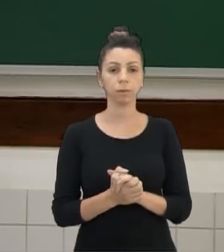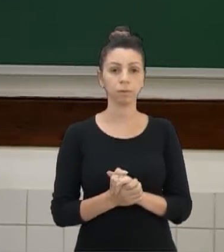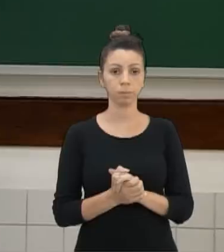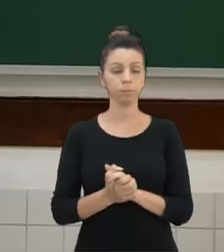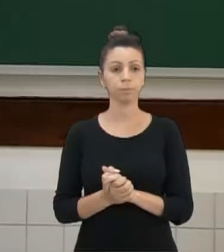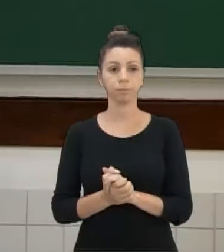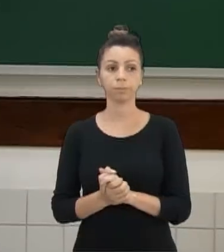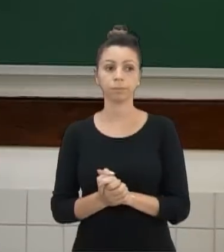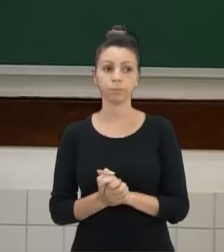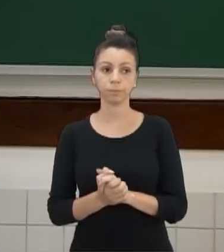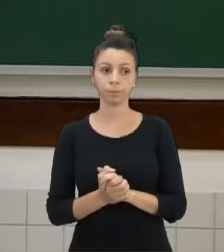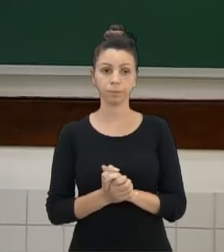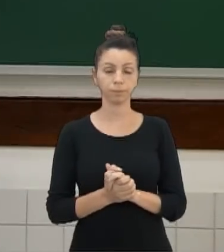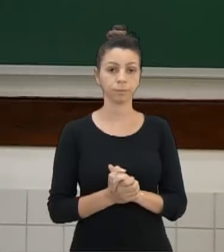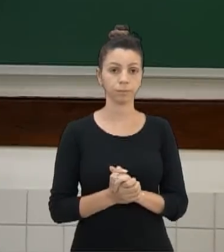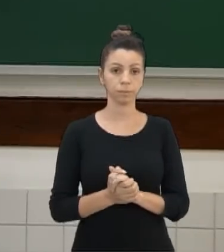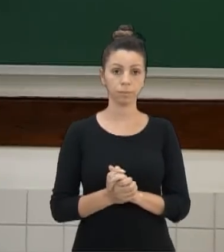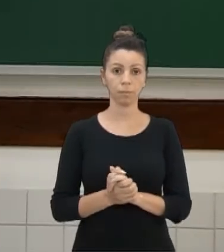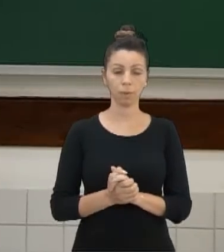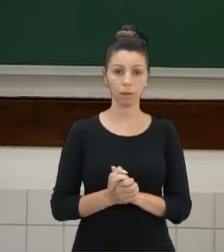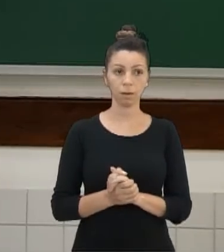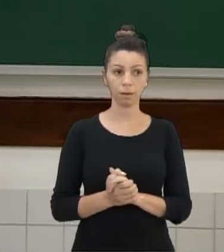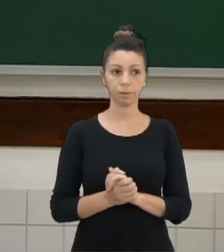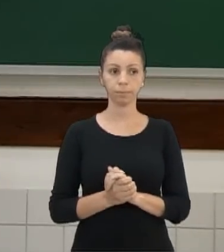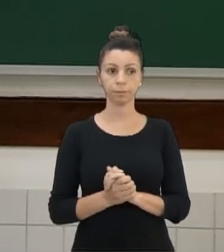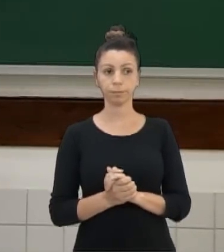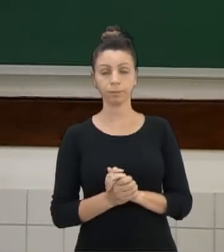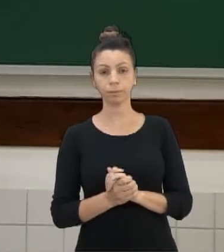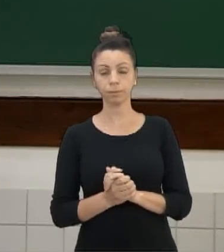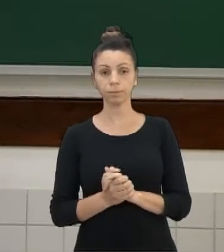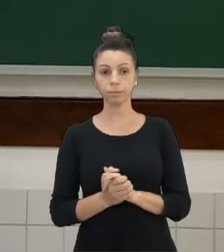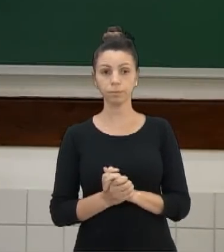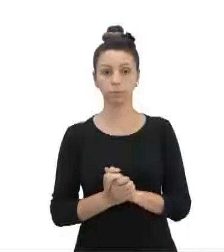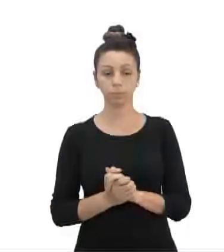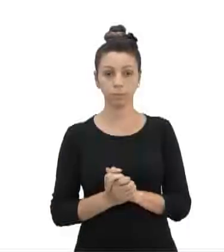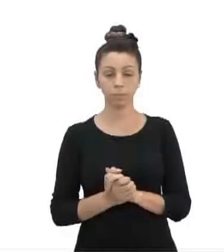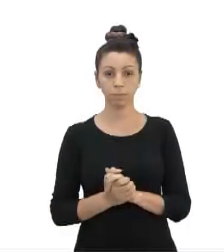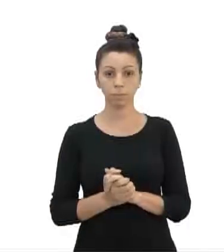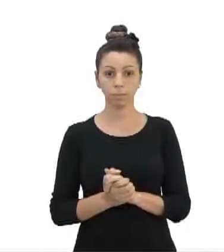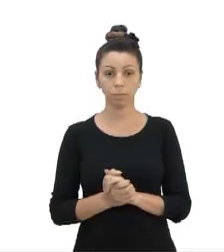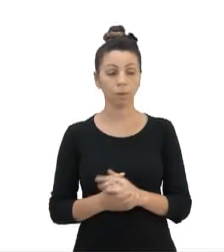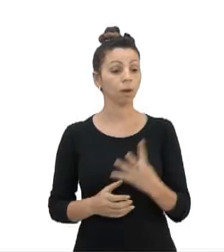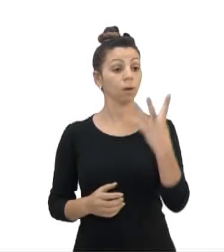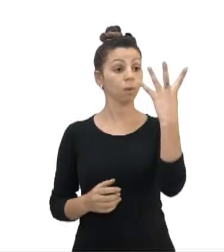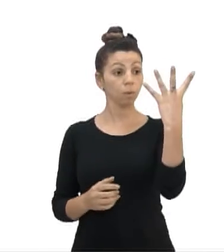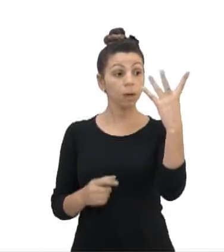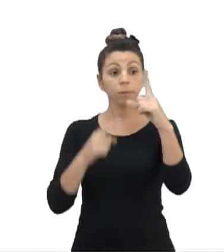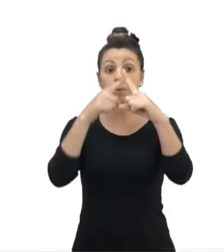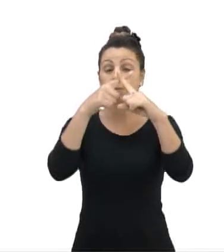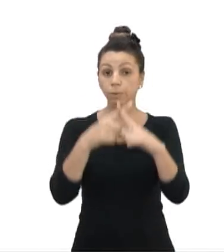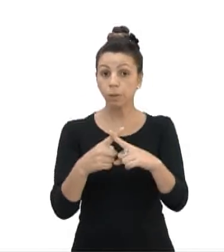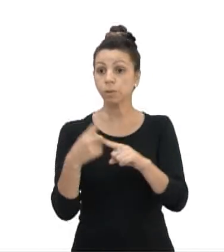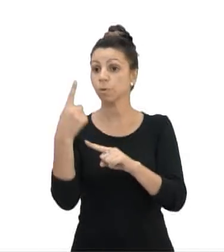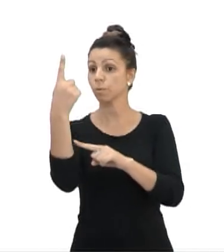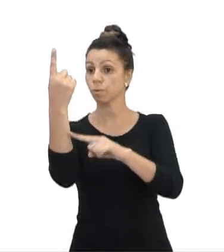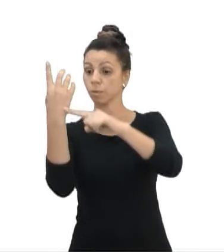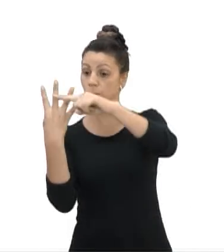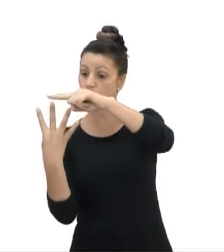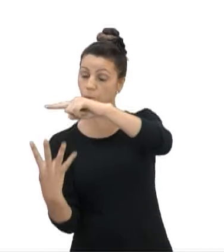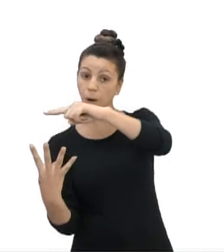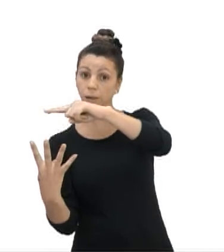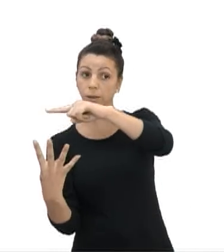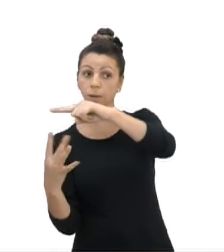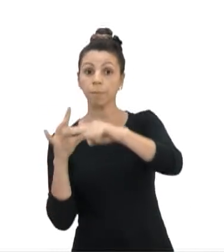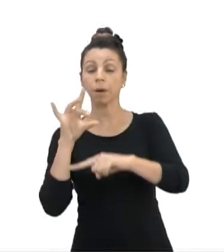pegar um valor, a gente vai ter de pegar 4 vezes 1/4 para cada alqueire nosso. Então, a